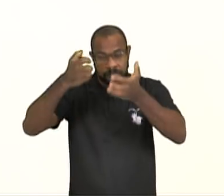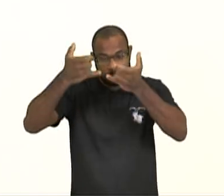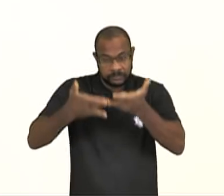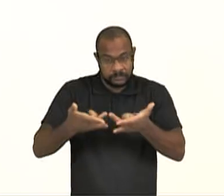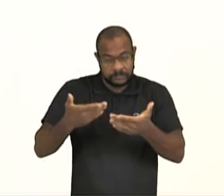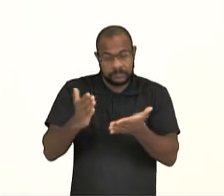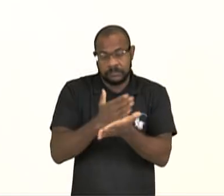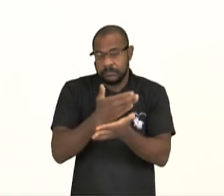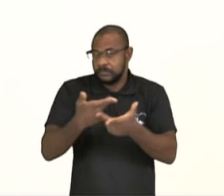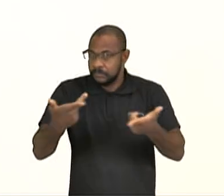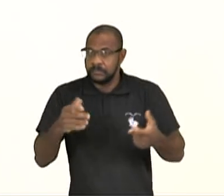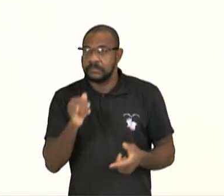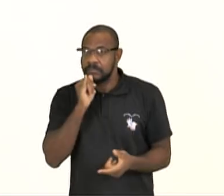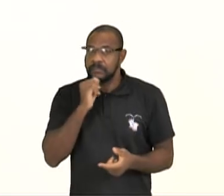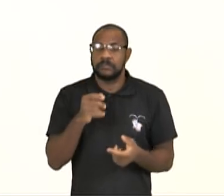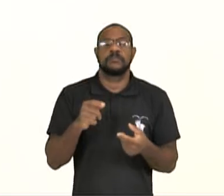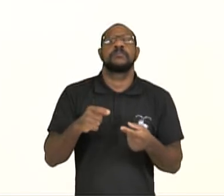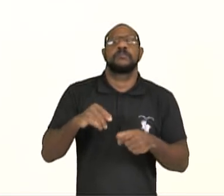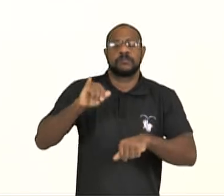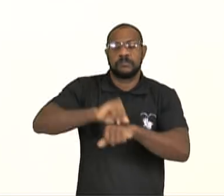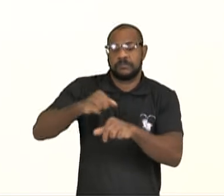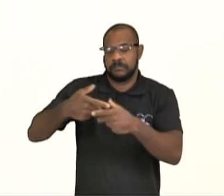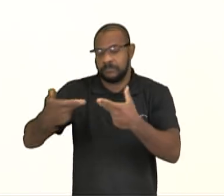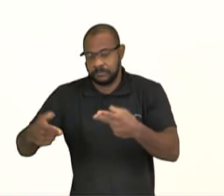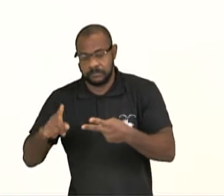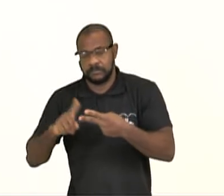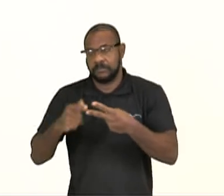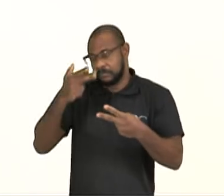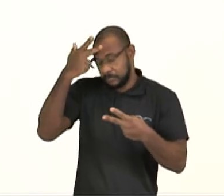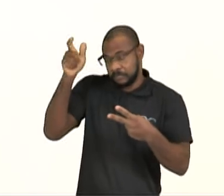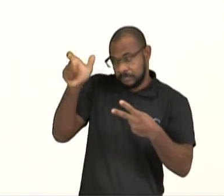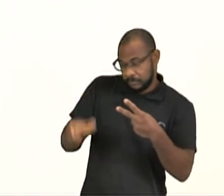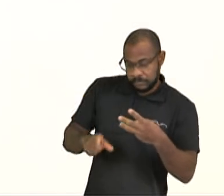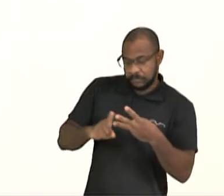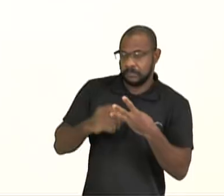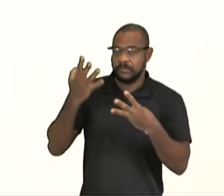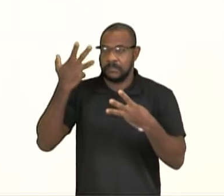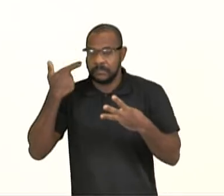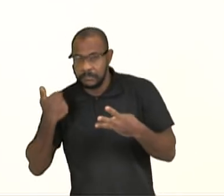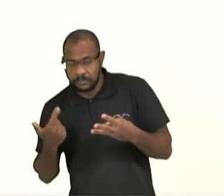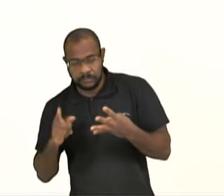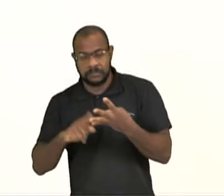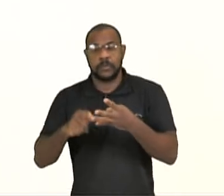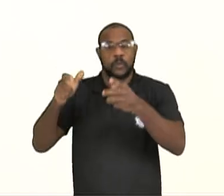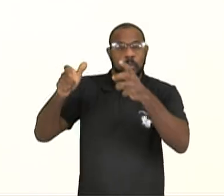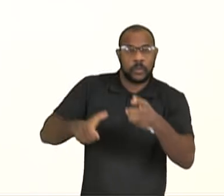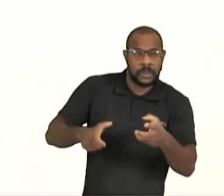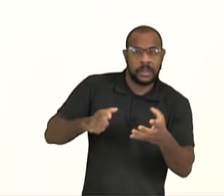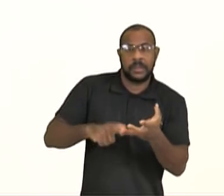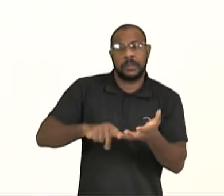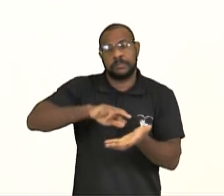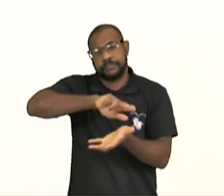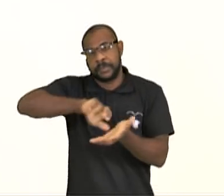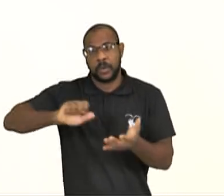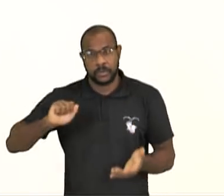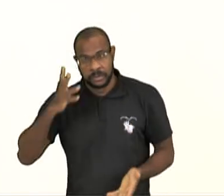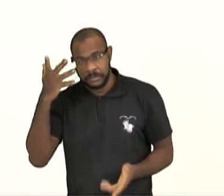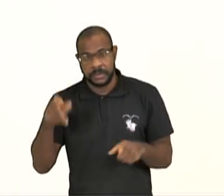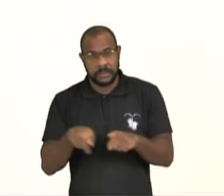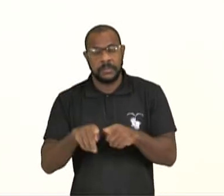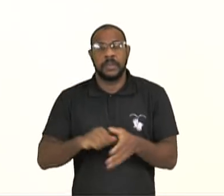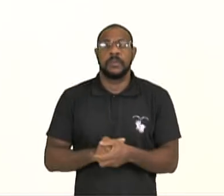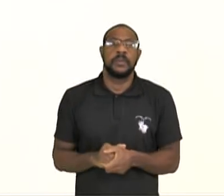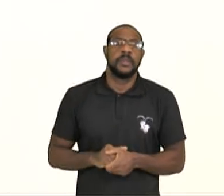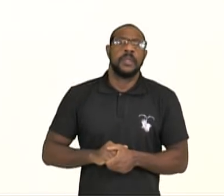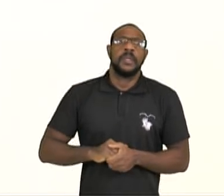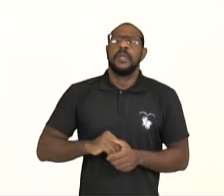Seja de um objeto, de uma pessoa, de um animal, lugar, um acontecimento. E a sua intenção, qual